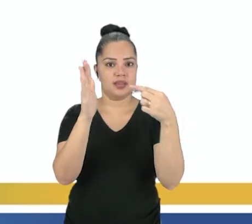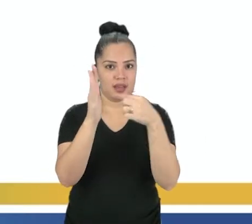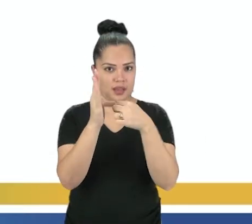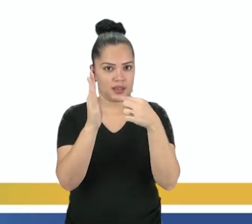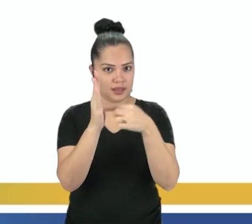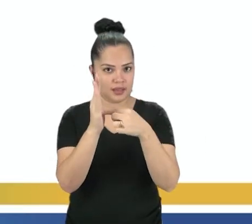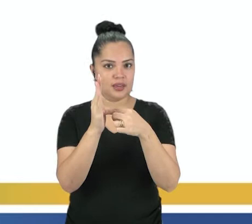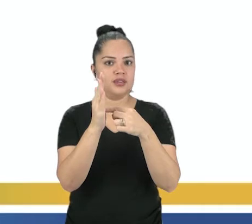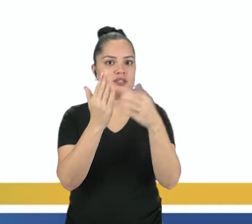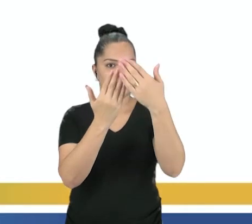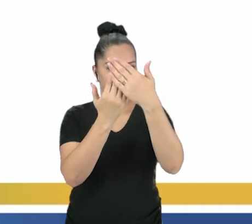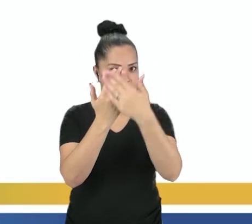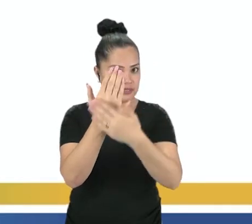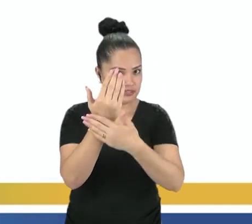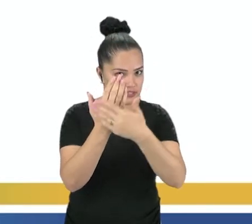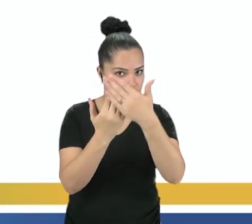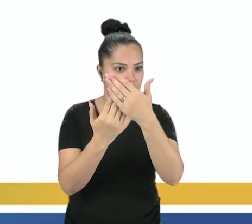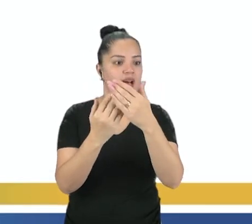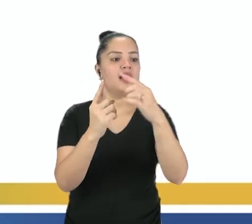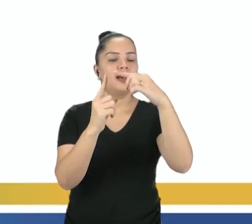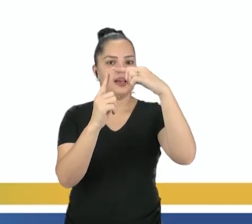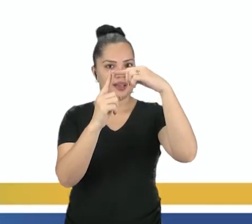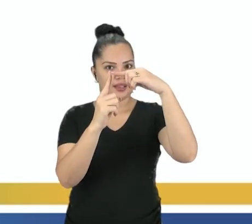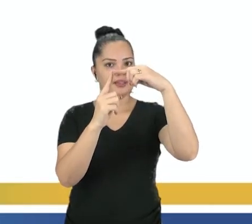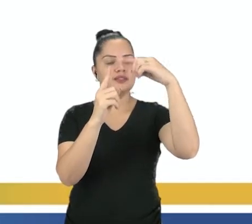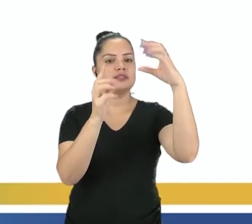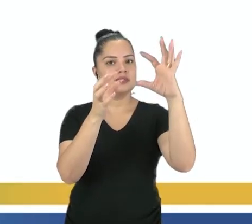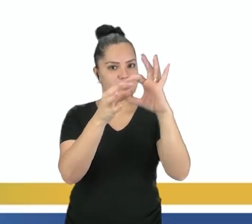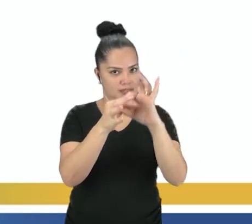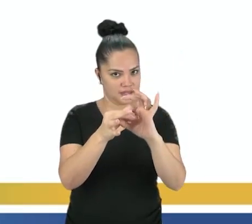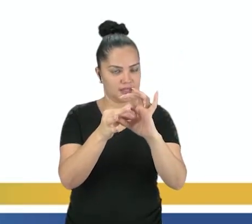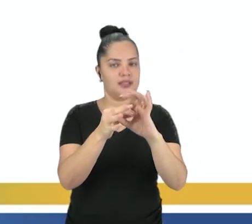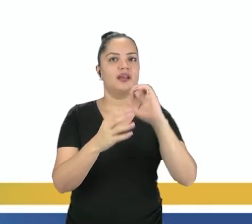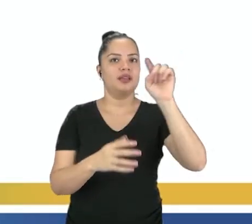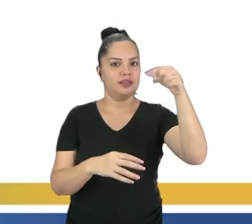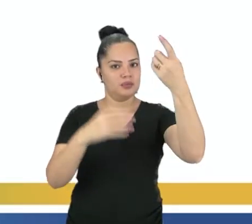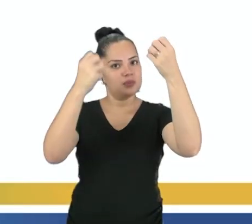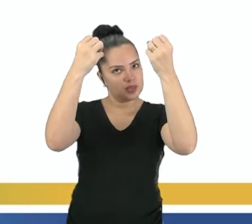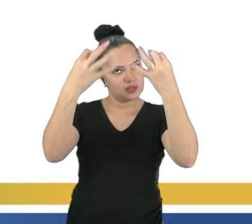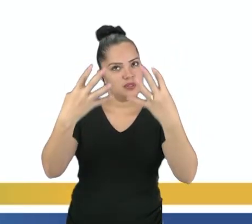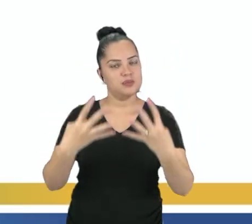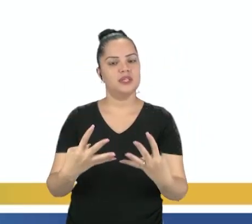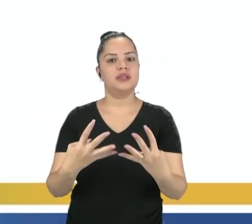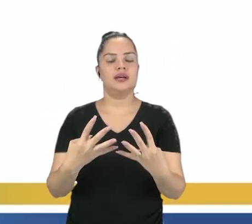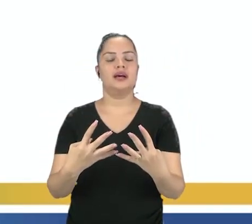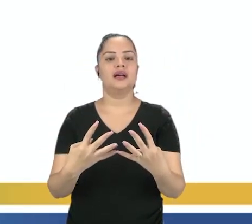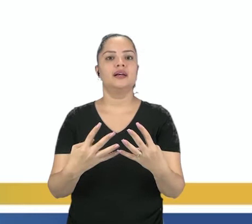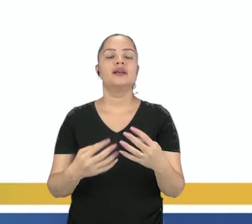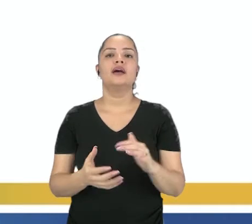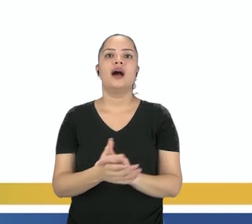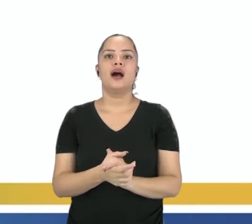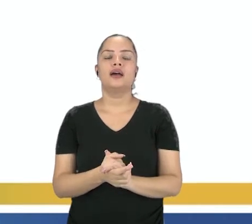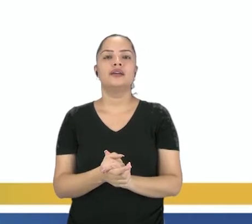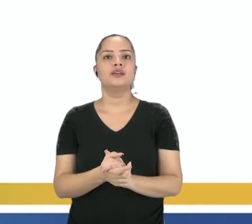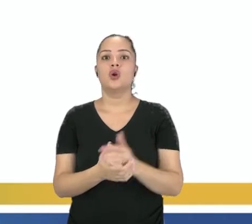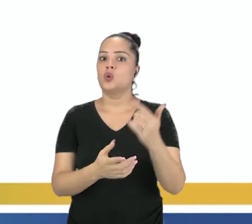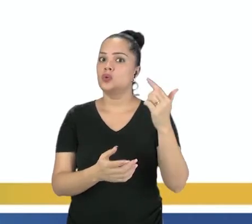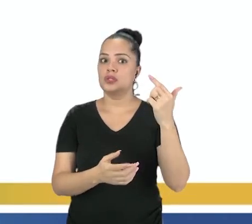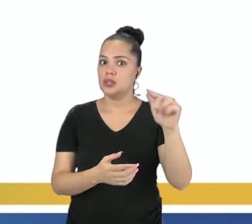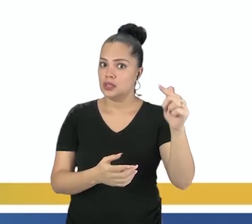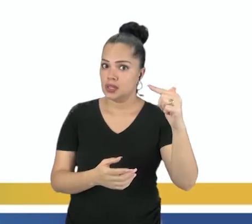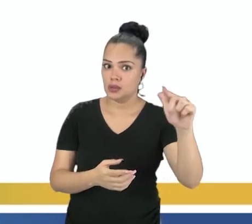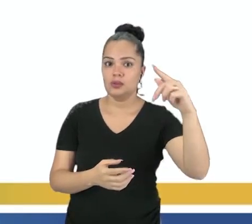aprender a identificar o que são vértices, arestas e faces. Ao lado aqui, pessoal, nós temos os não poliedros, ou